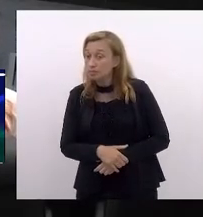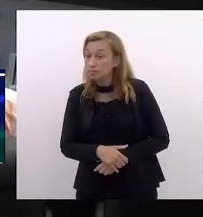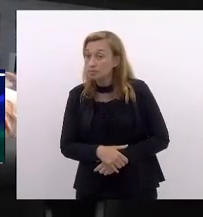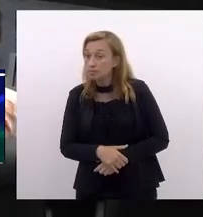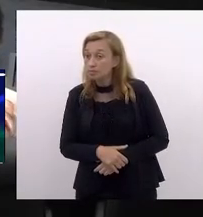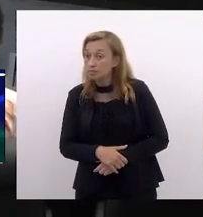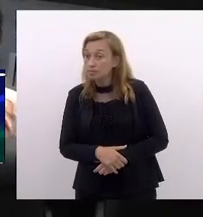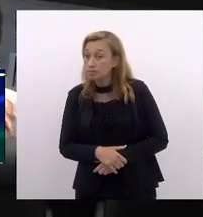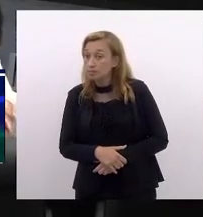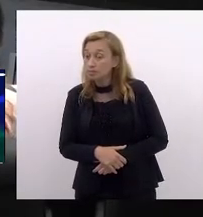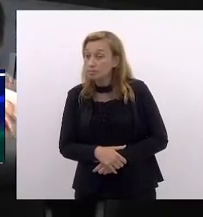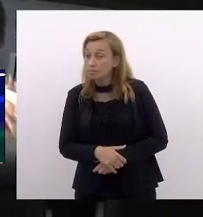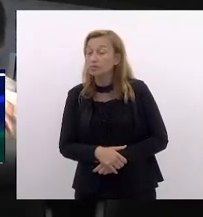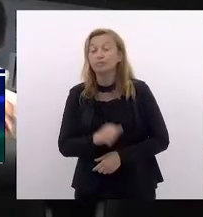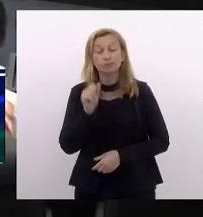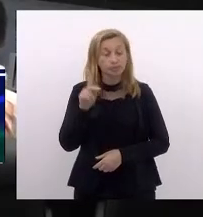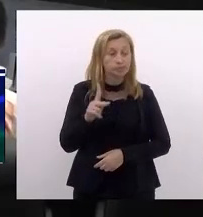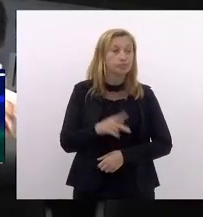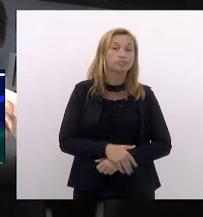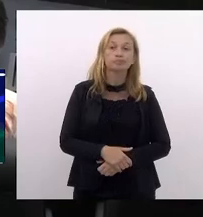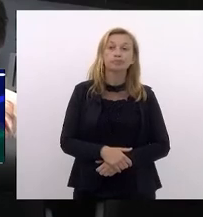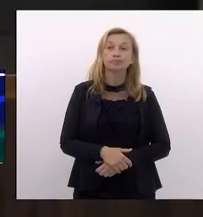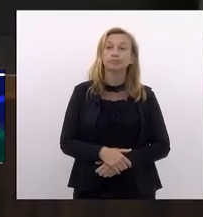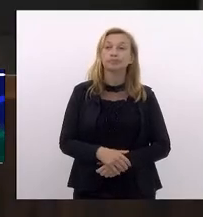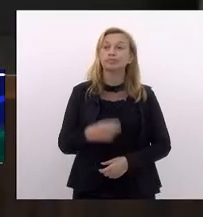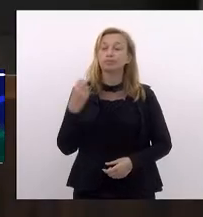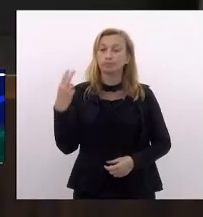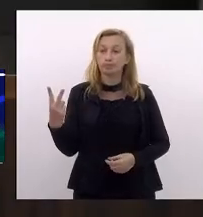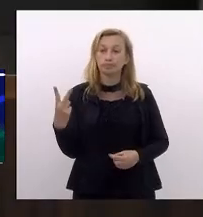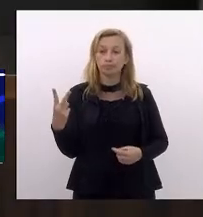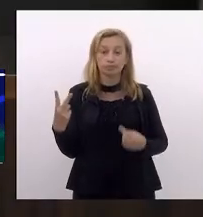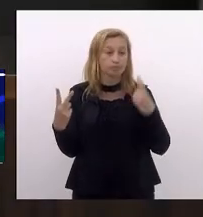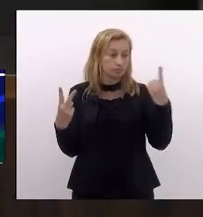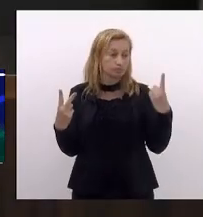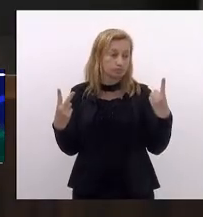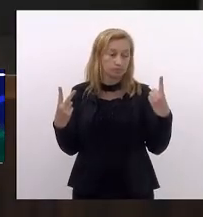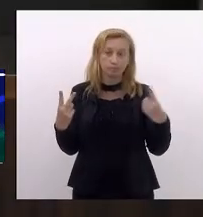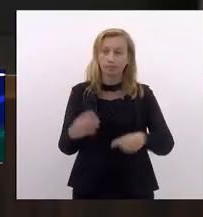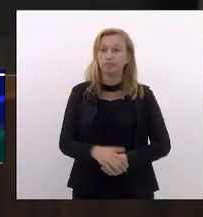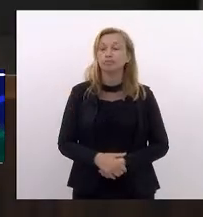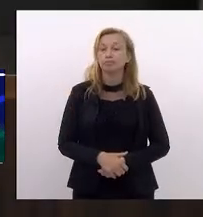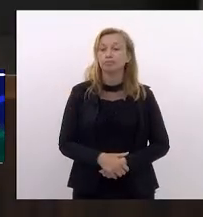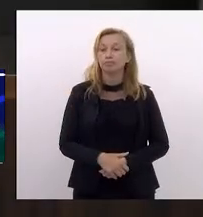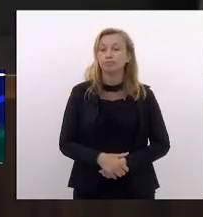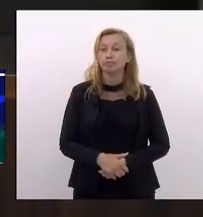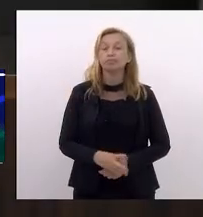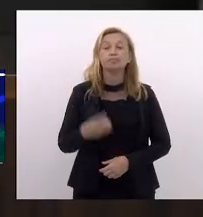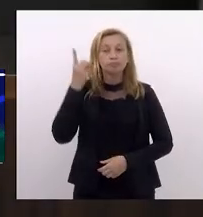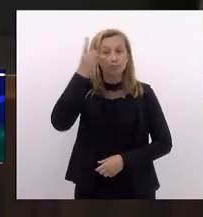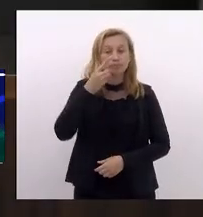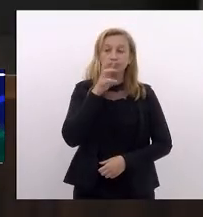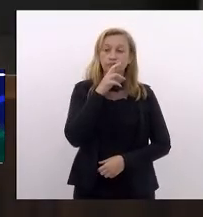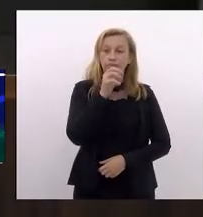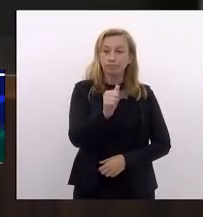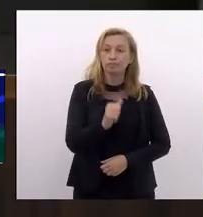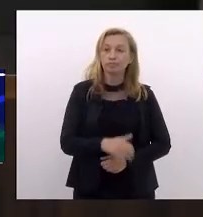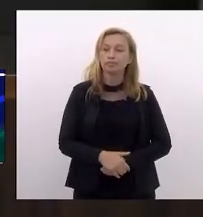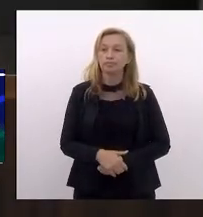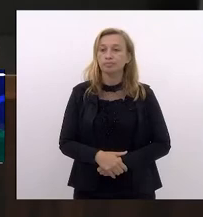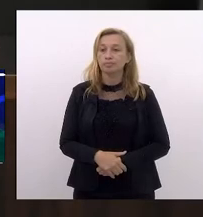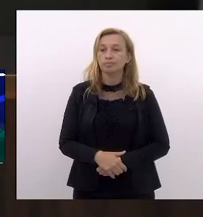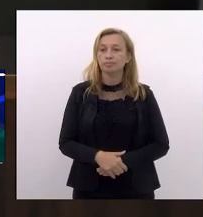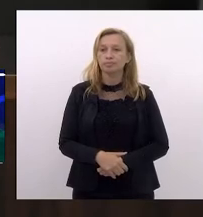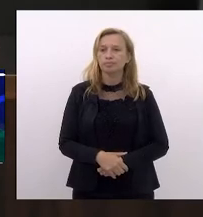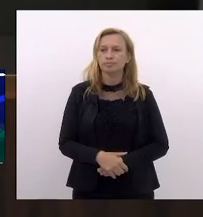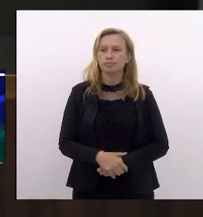E aí o ok dois a um deputado Rodrigo Amorim